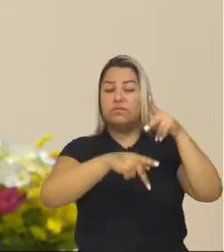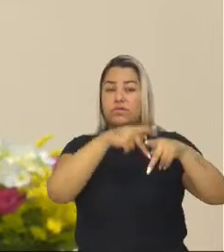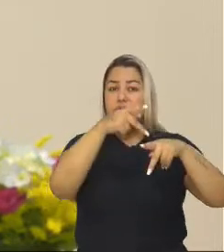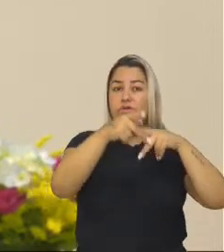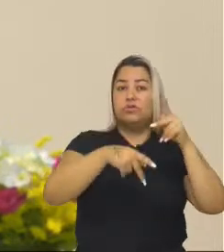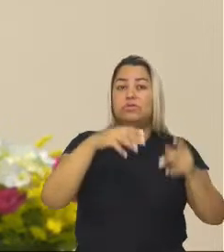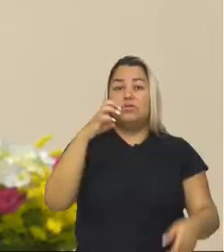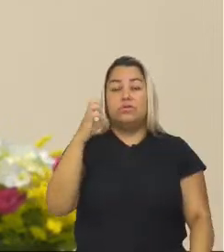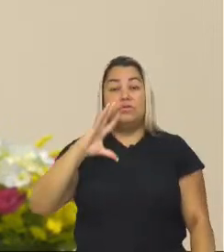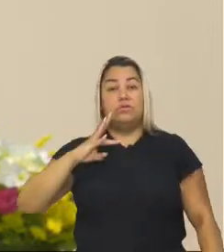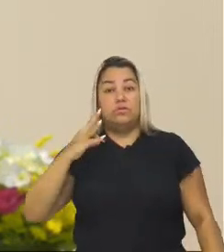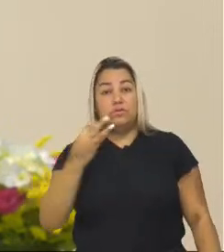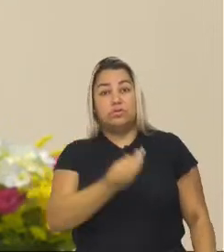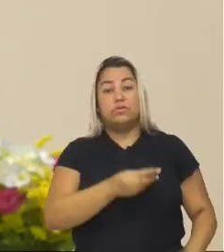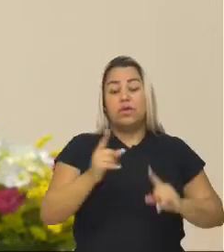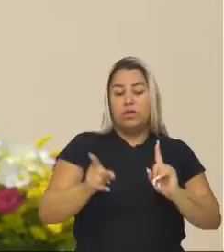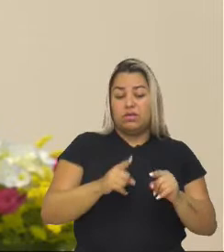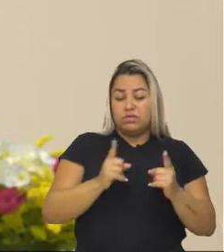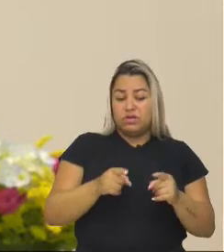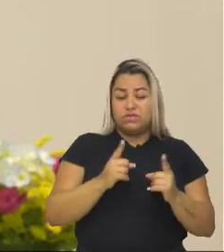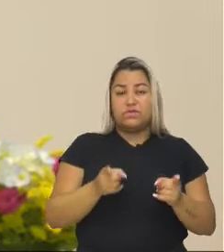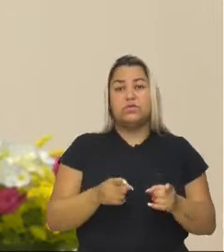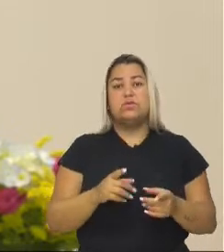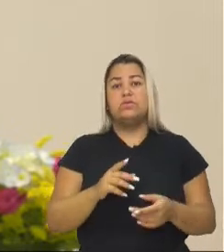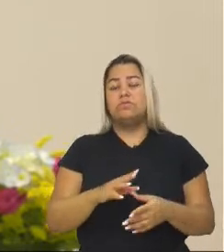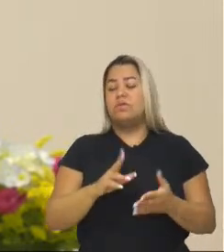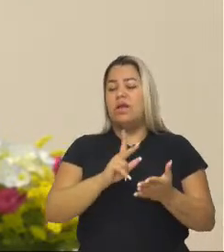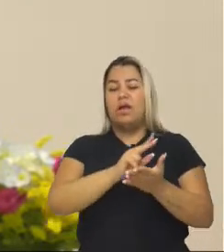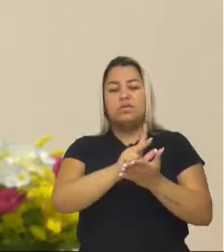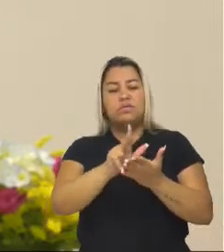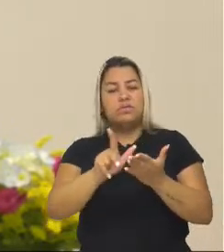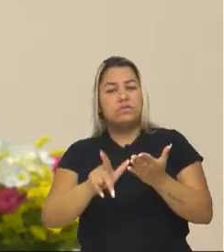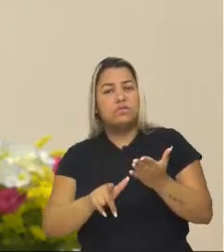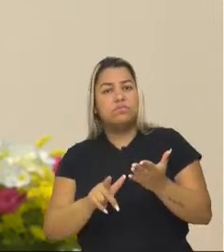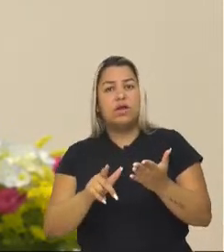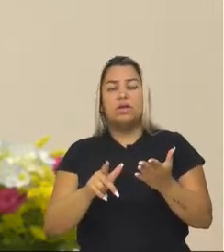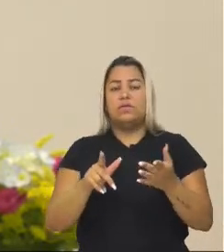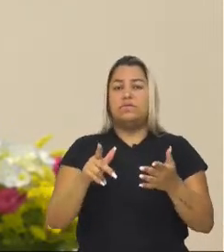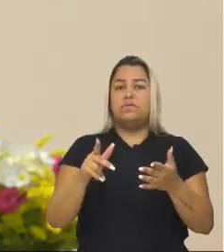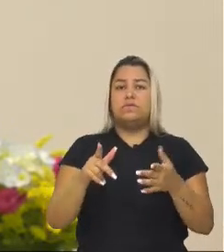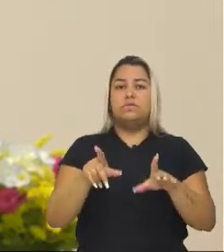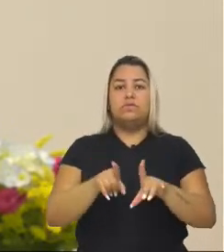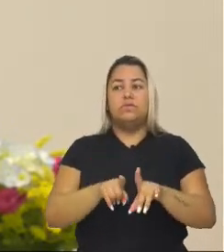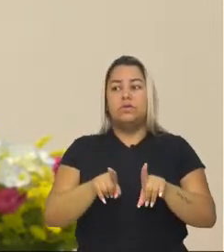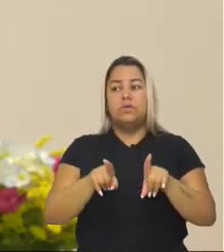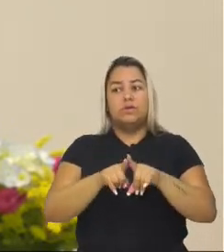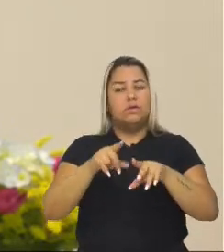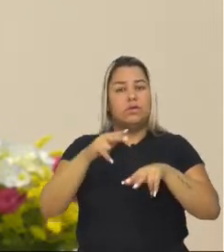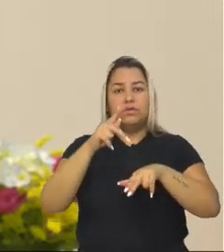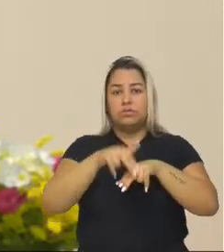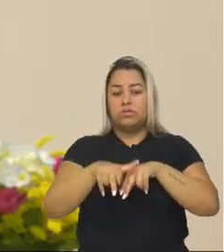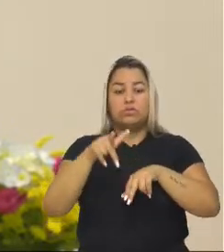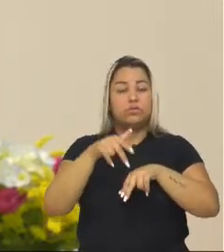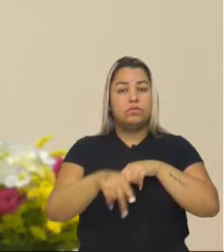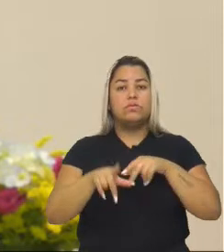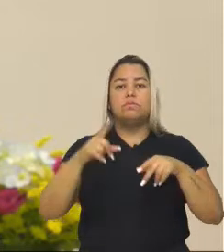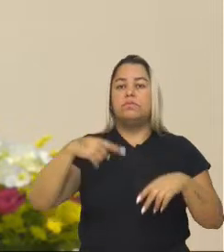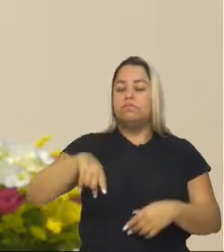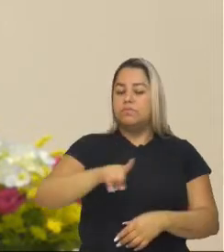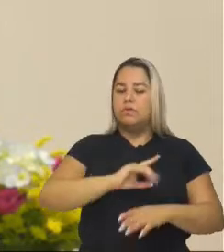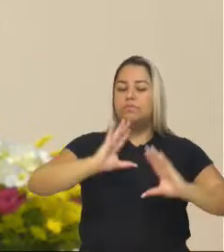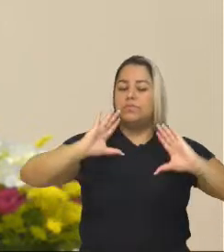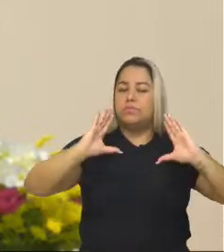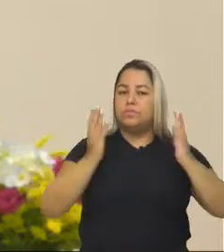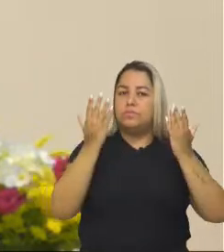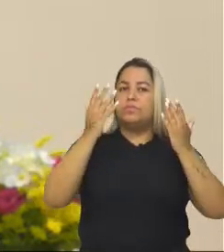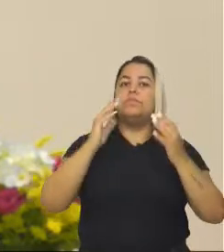mulheres trans, de homens trans, né, e das demais performances de gênero. E nós estamos aqui para celebrar